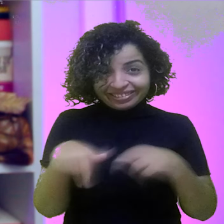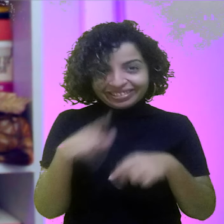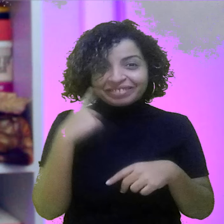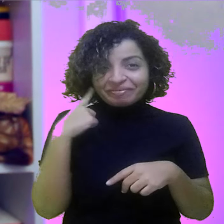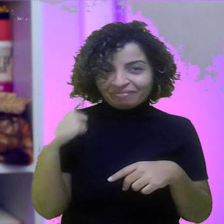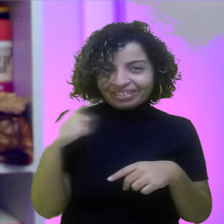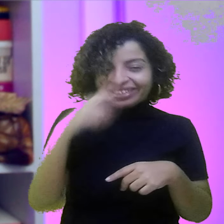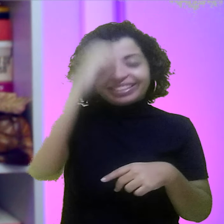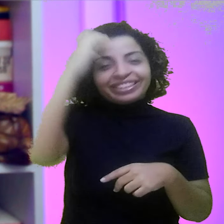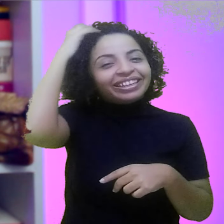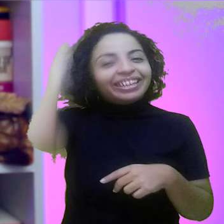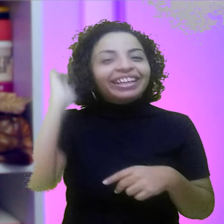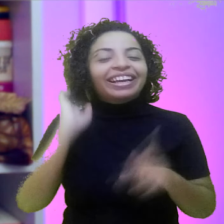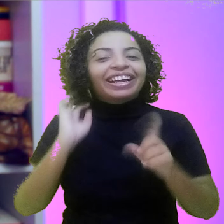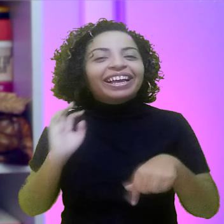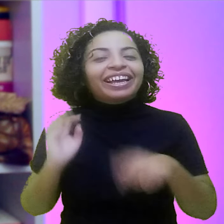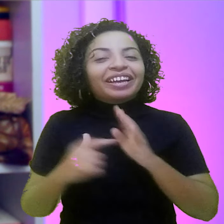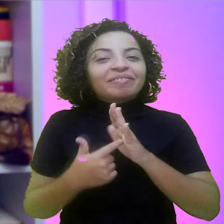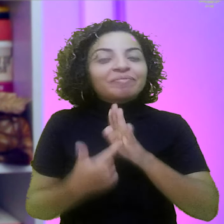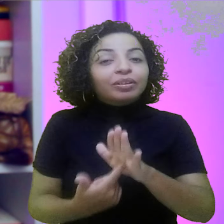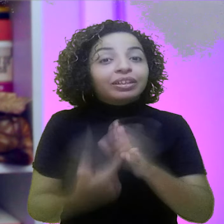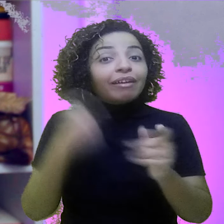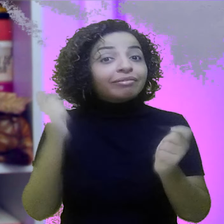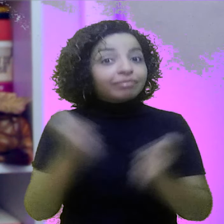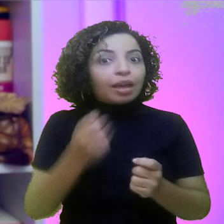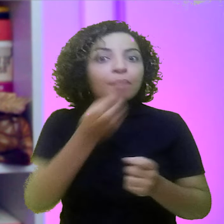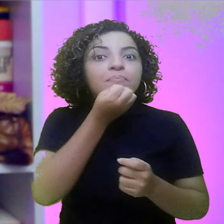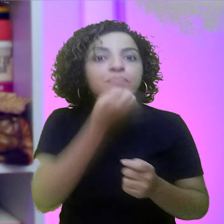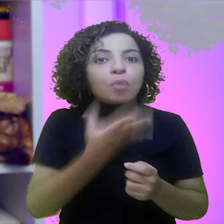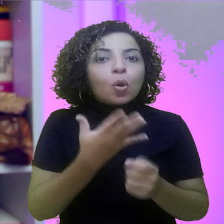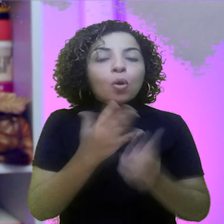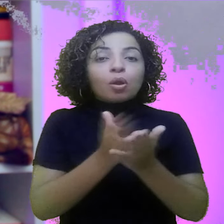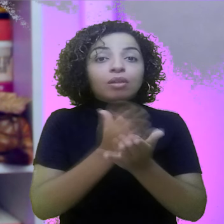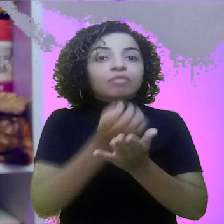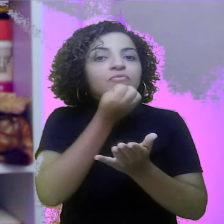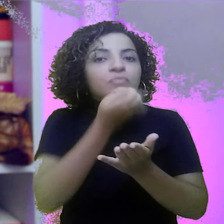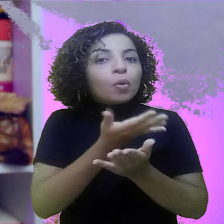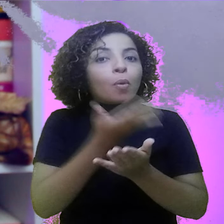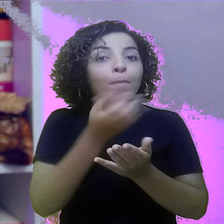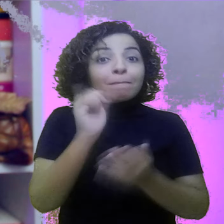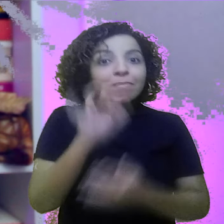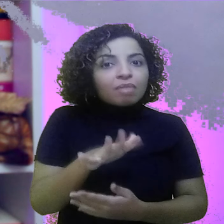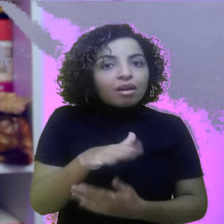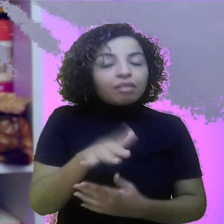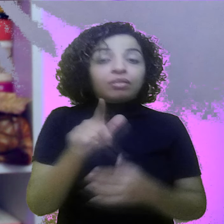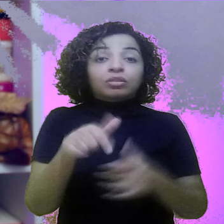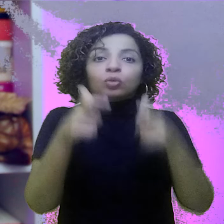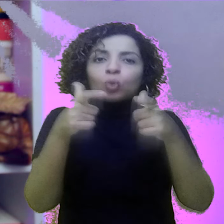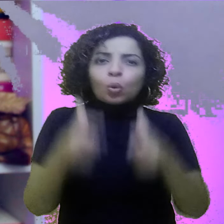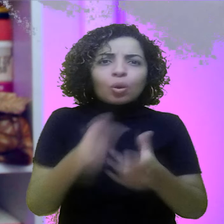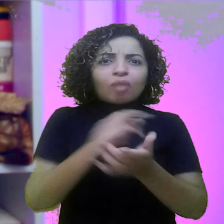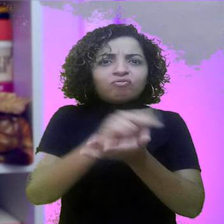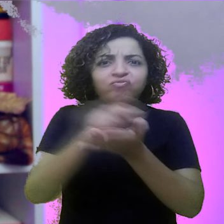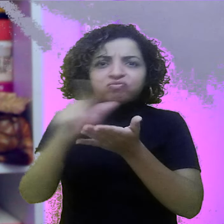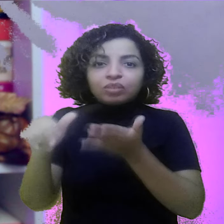relevem o barulho. Esse vídeo é uma forma legal de mostrar que sempre dá para encontrar livro bom, barato. Basta pesquisar um pouquinho em estante virtual,